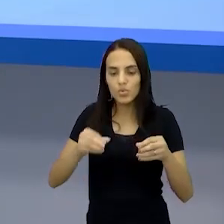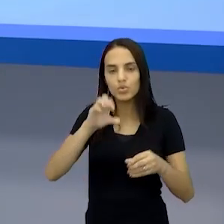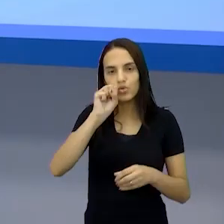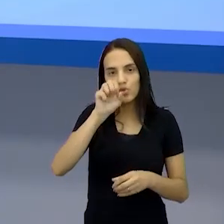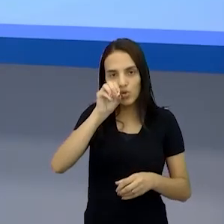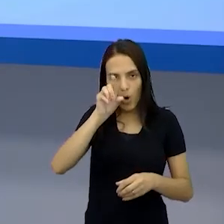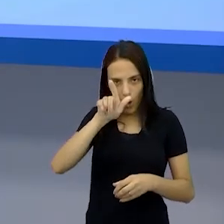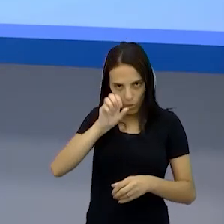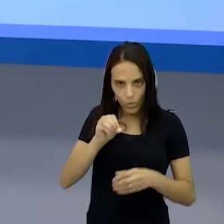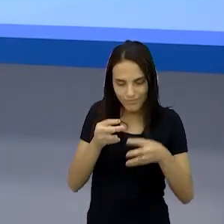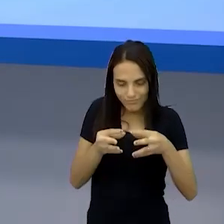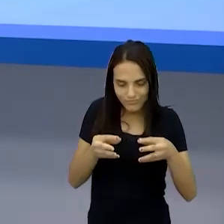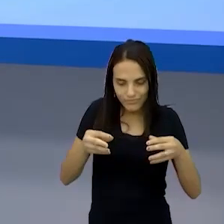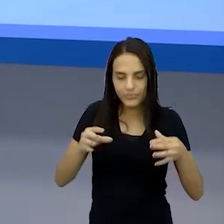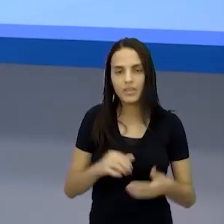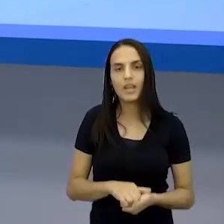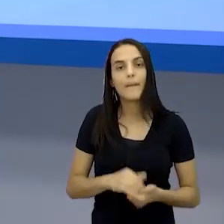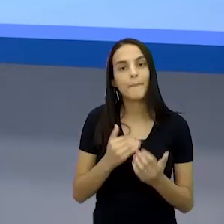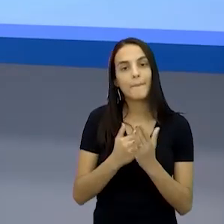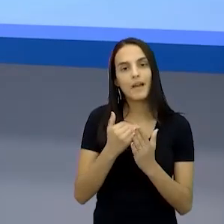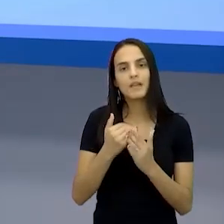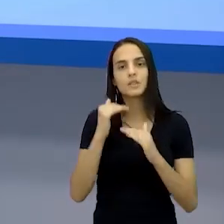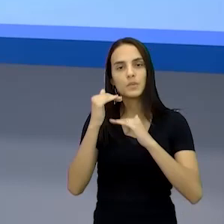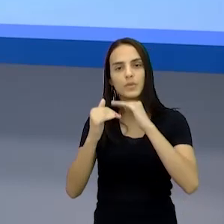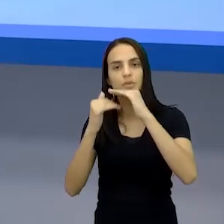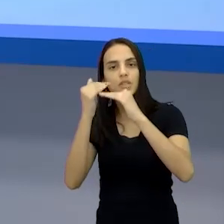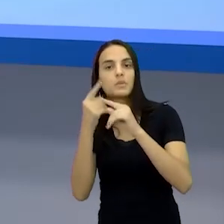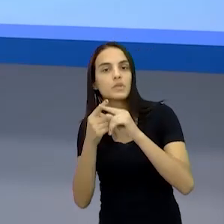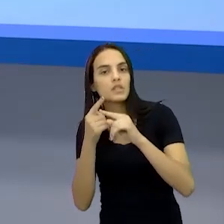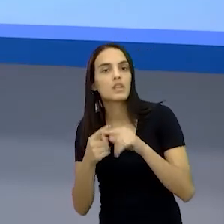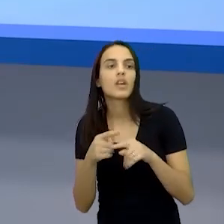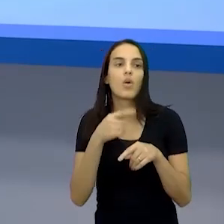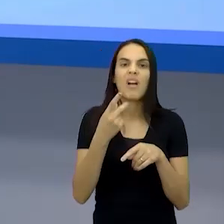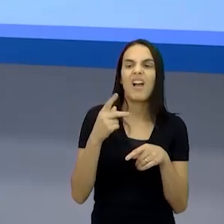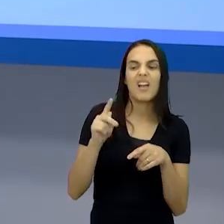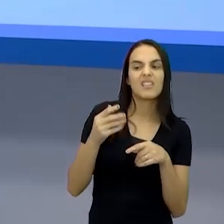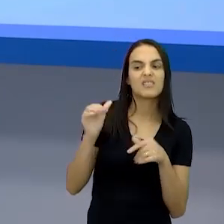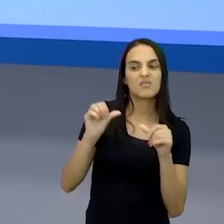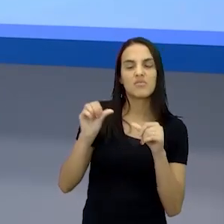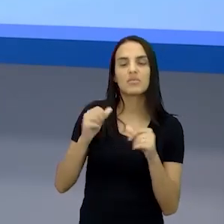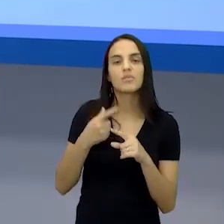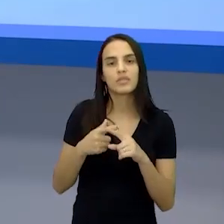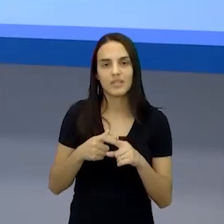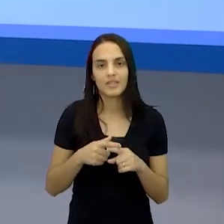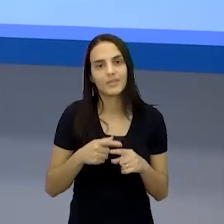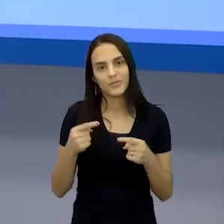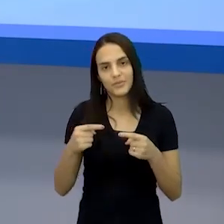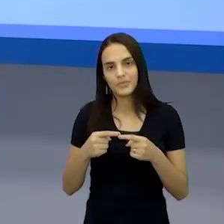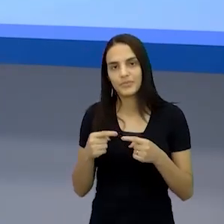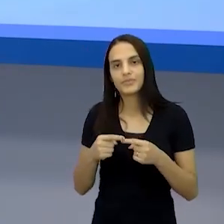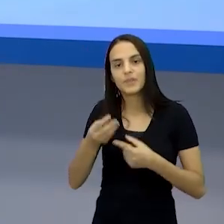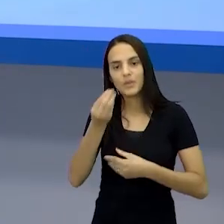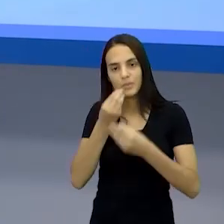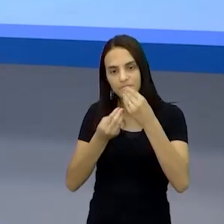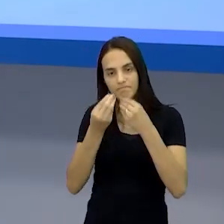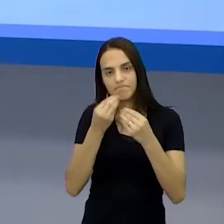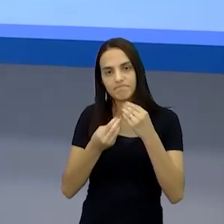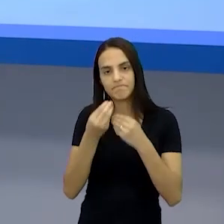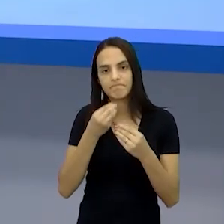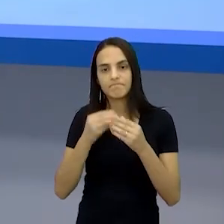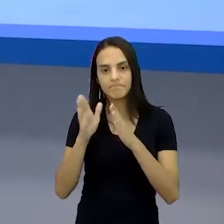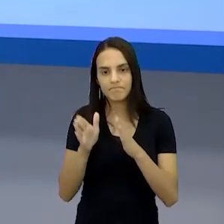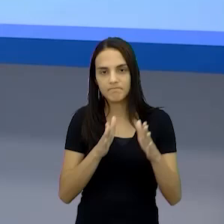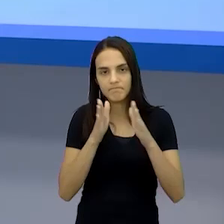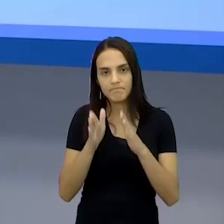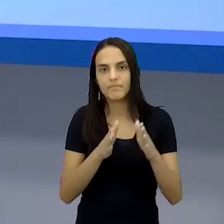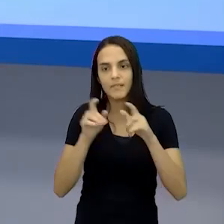solo é mais produtivo, porque aquele solo é menos produtivo. Por isso que tem muito a ver aí com a alimentação, com a